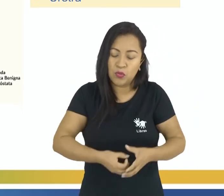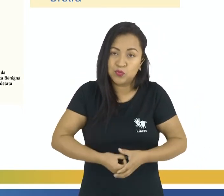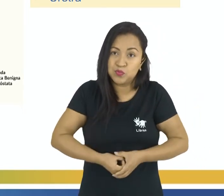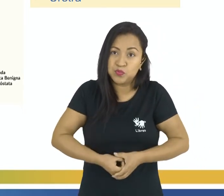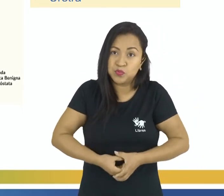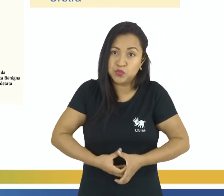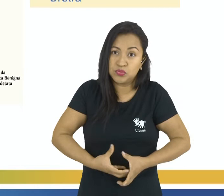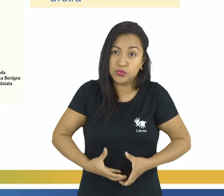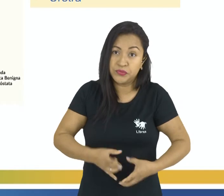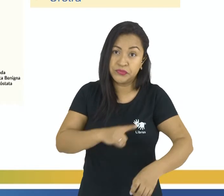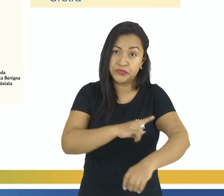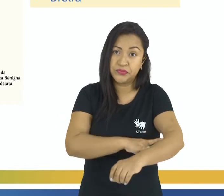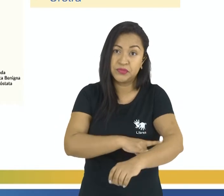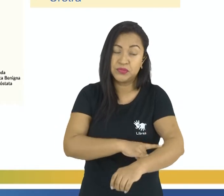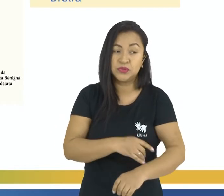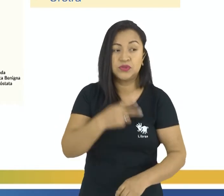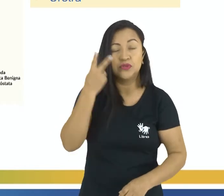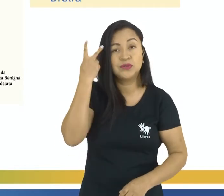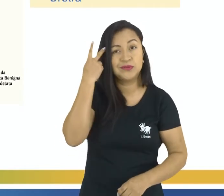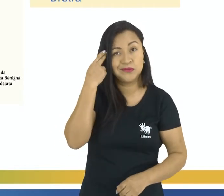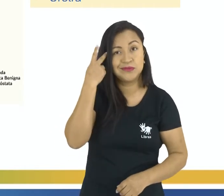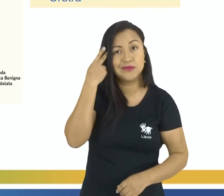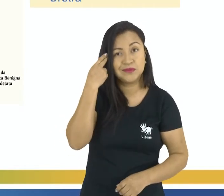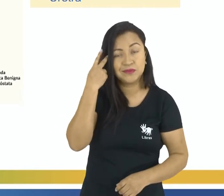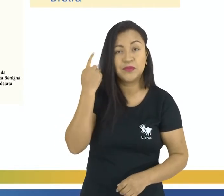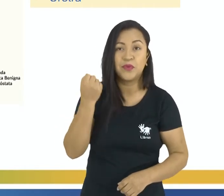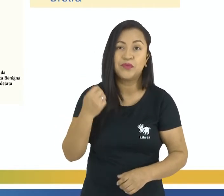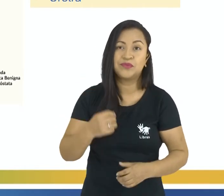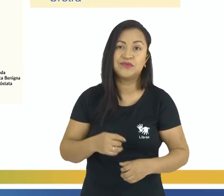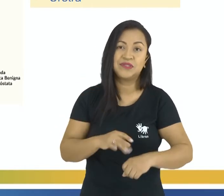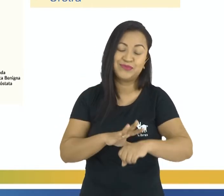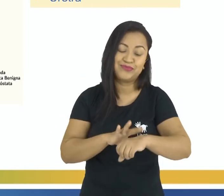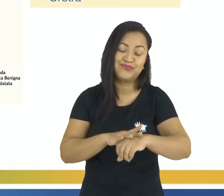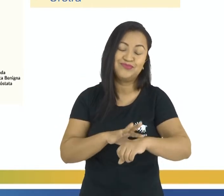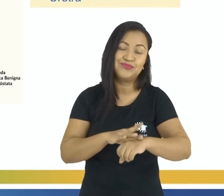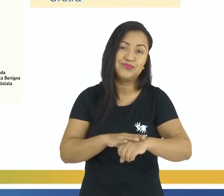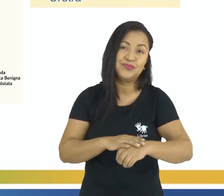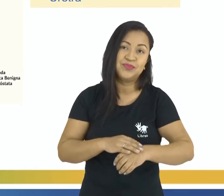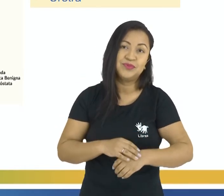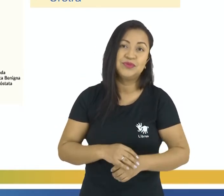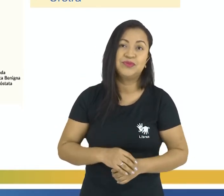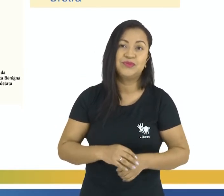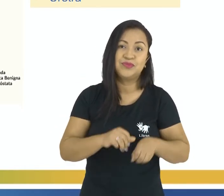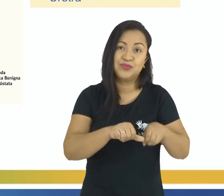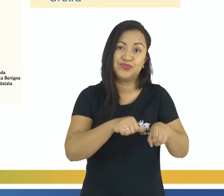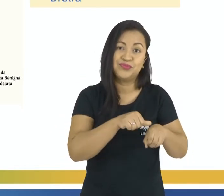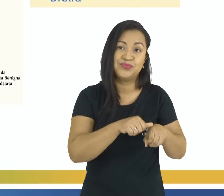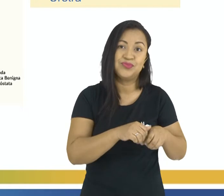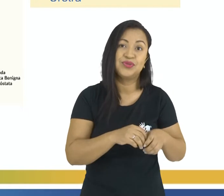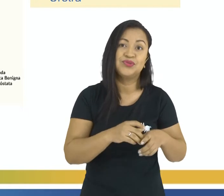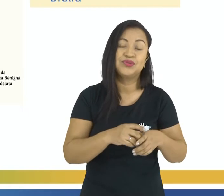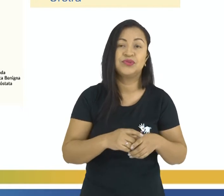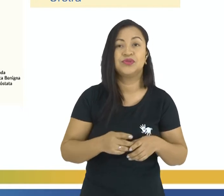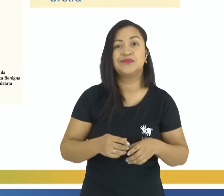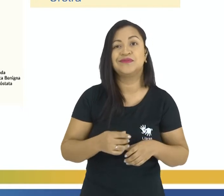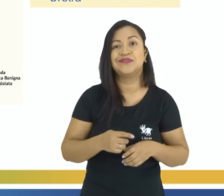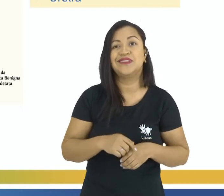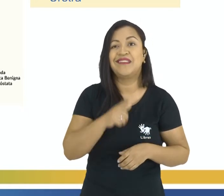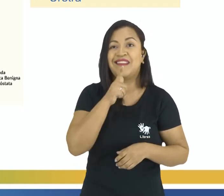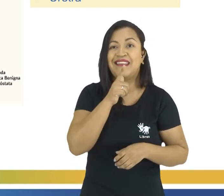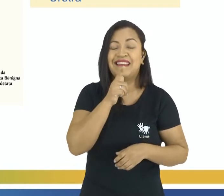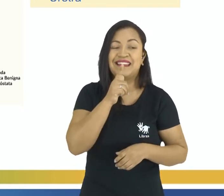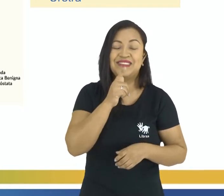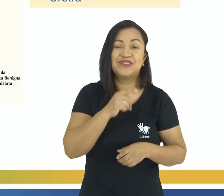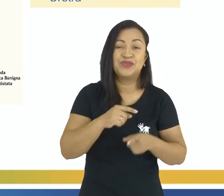característica comum das pessoas que têm problema de próstata é ter dificuldade na hora de urinar, ter dificuldade na micção. Por